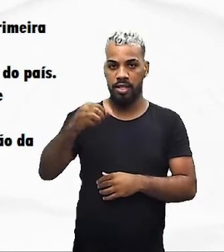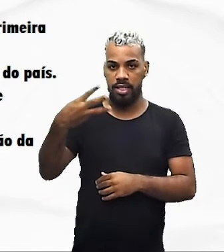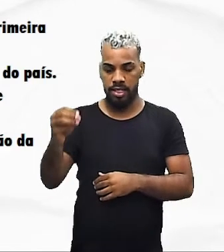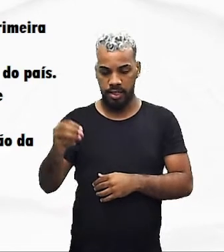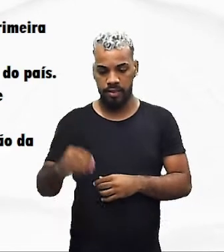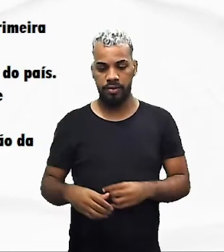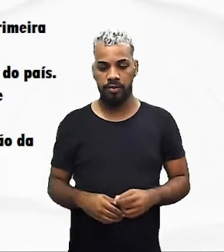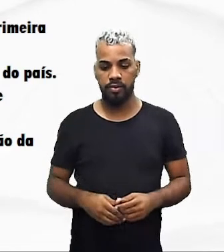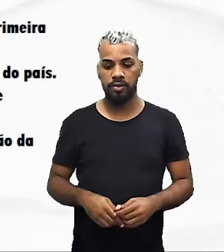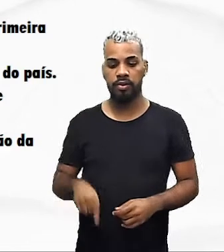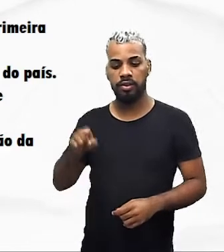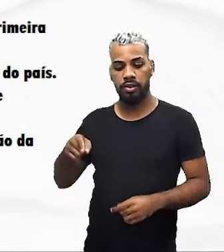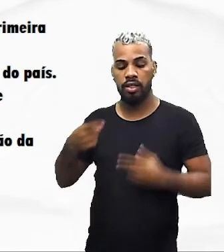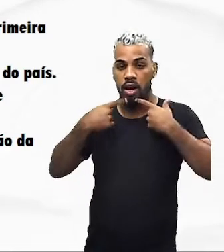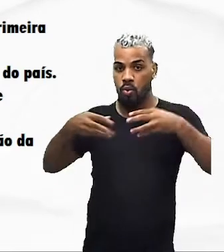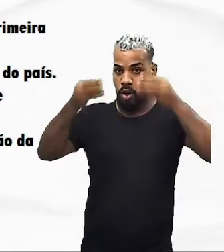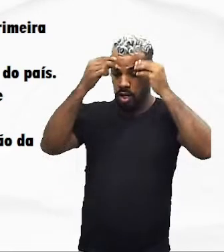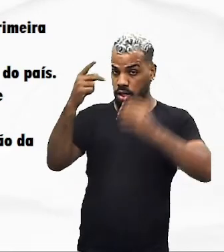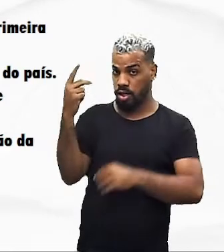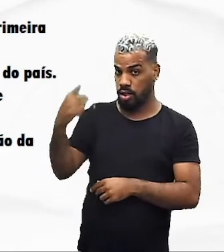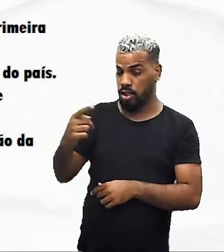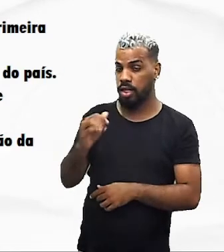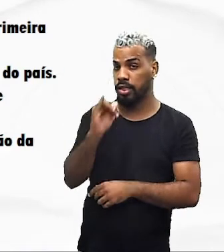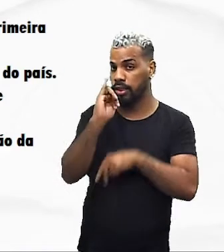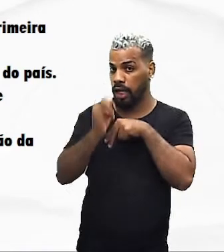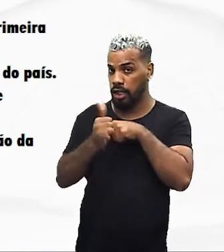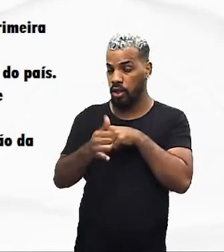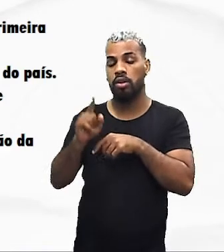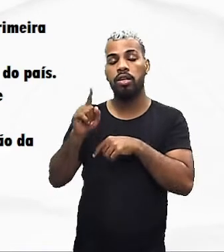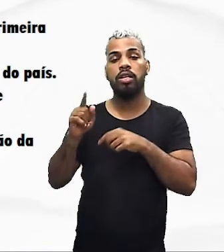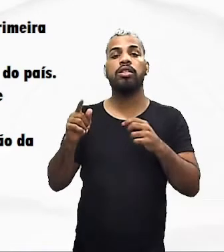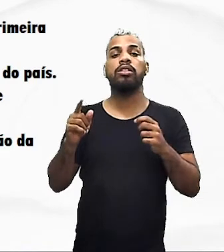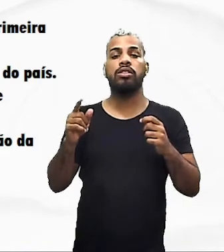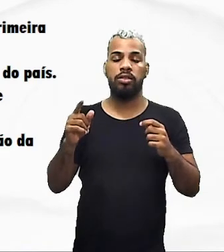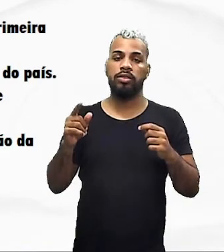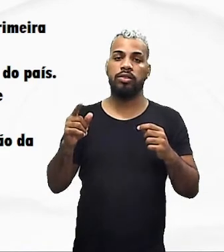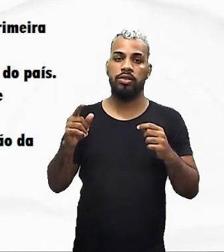considerando a linguagem empregada pelo narrador, é possível